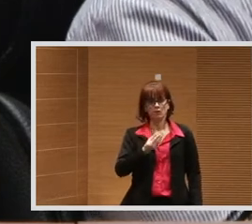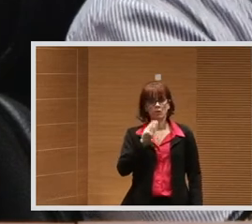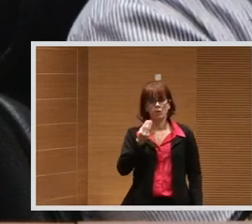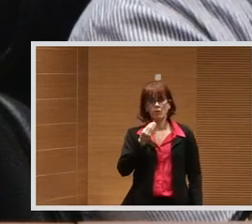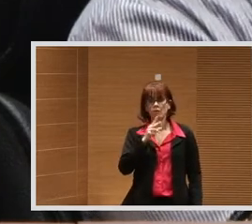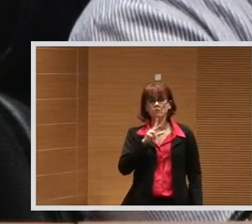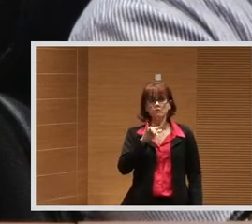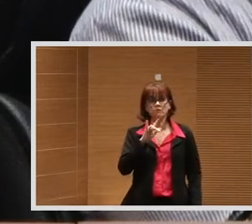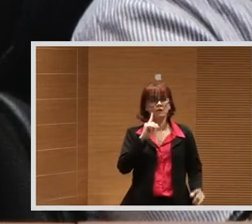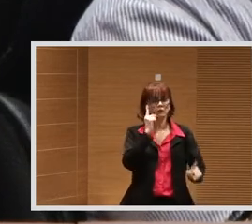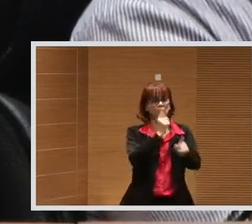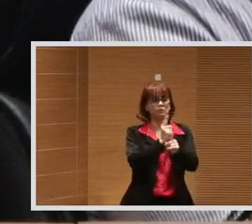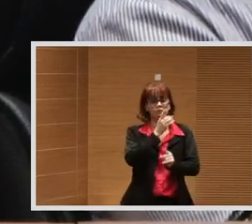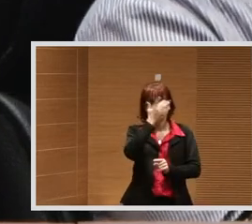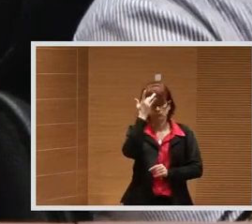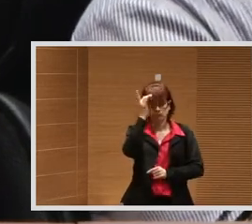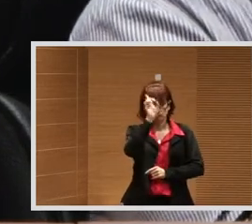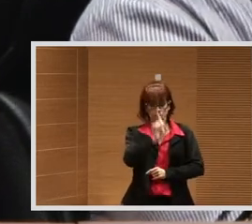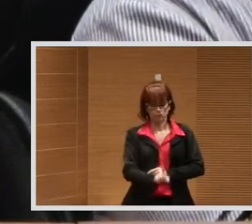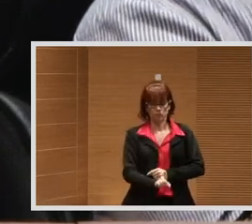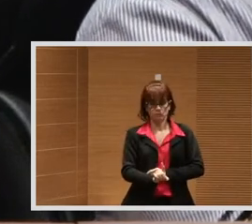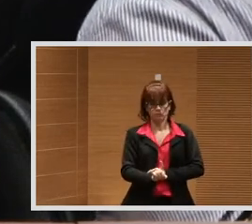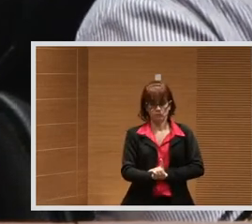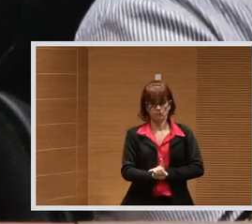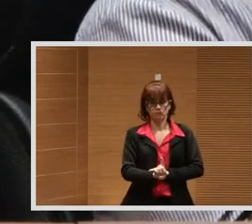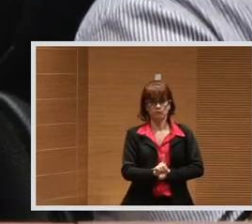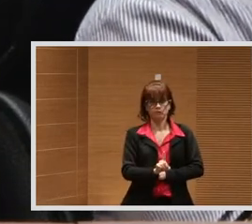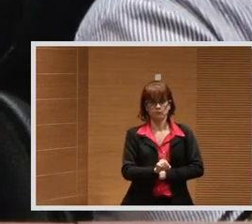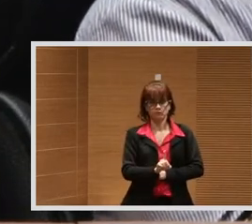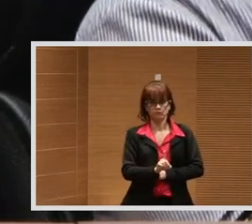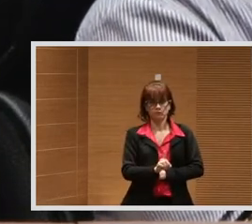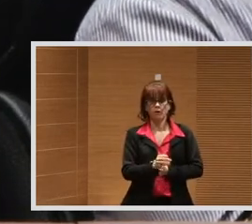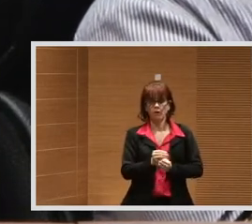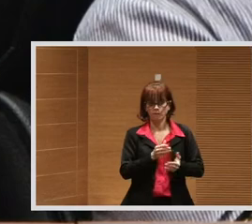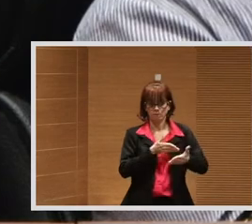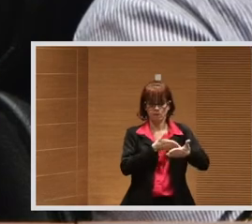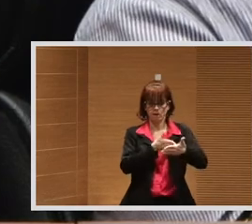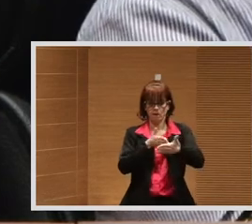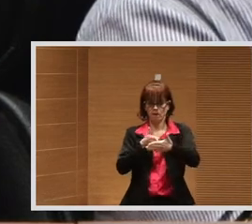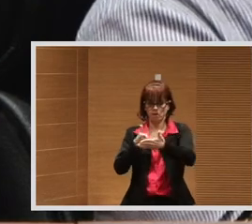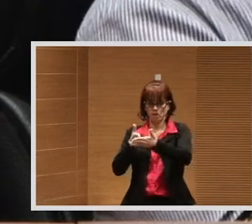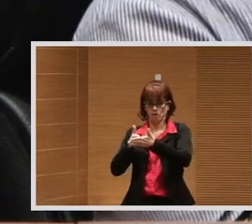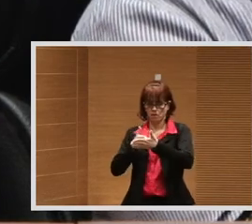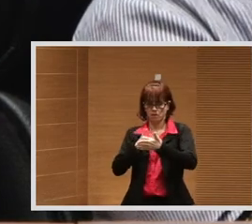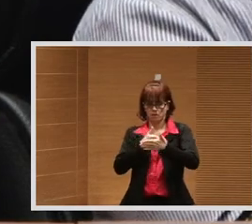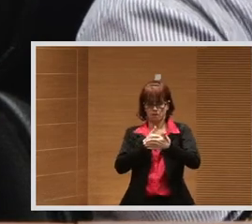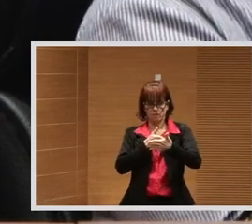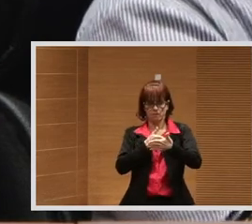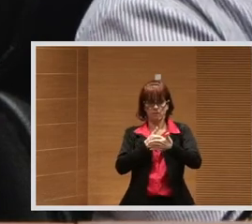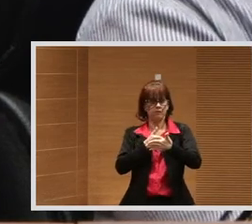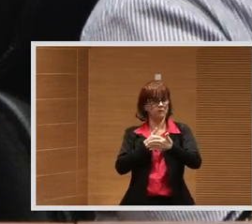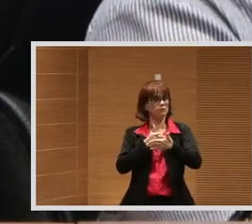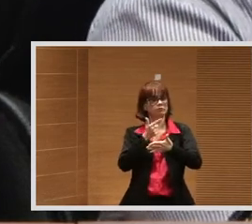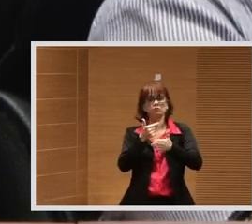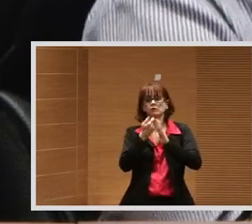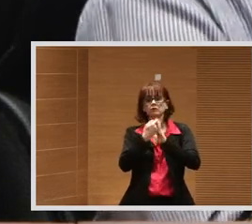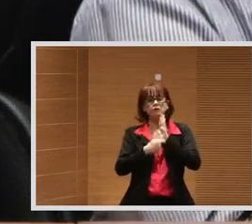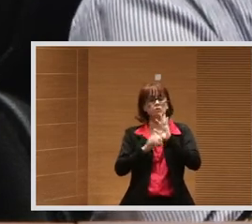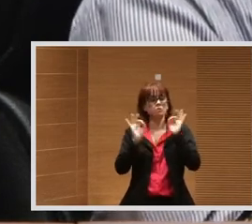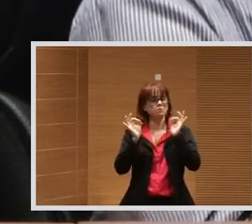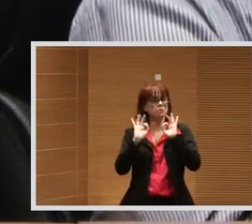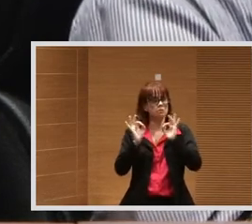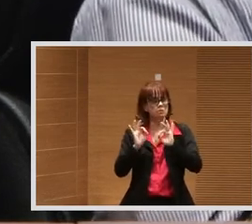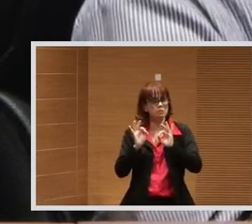a identificação da pessoa com deficiência, a partir das barreiras. Né? Não há nenhum texto legal sobre identificação de